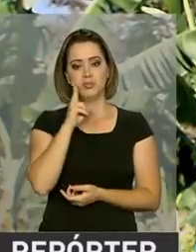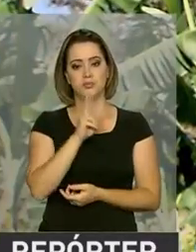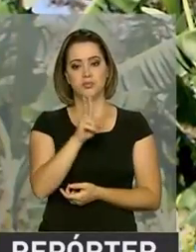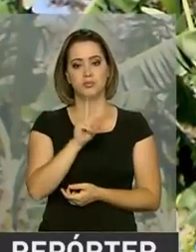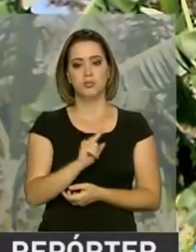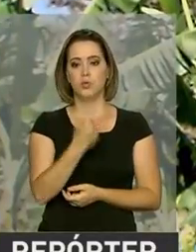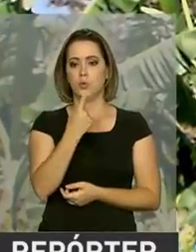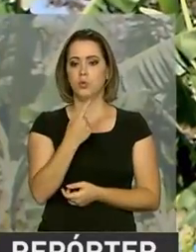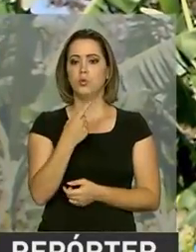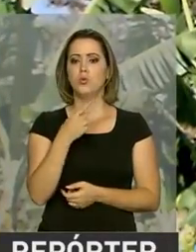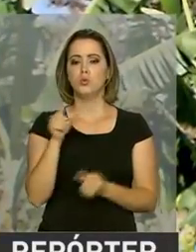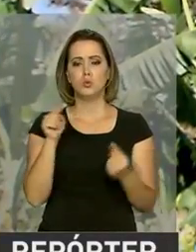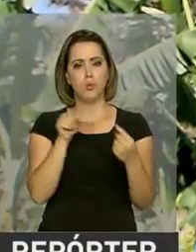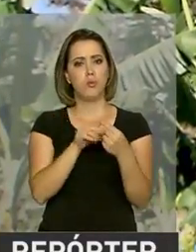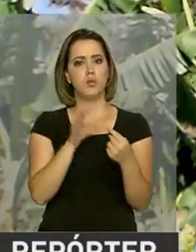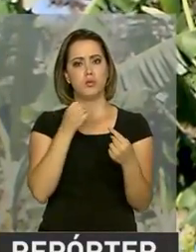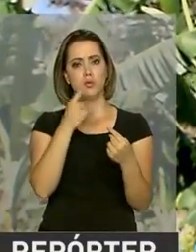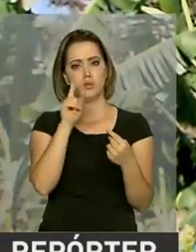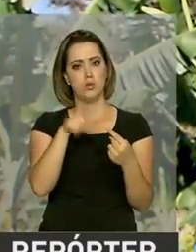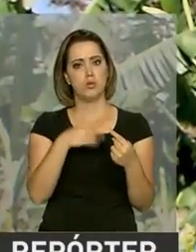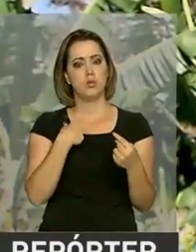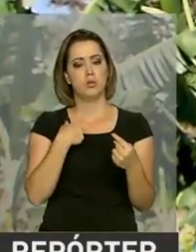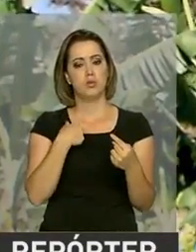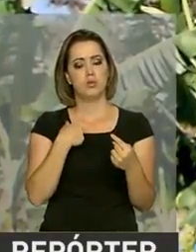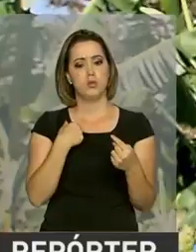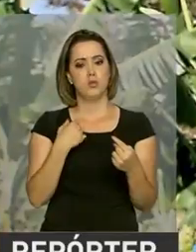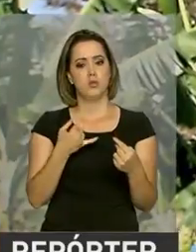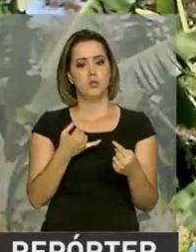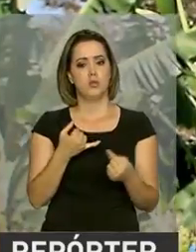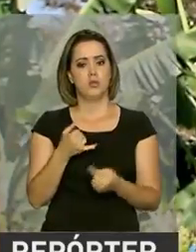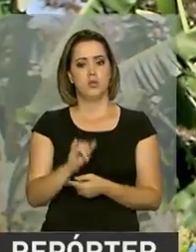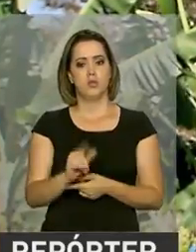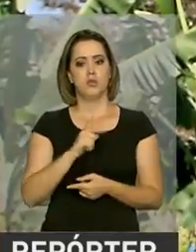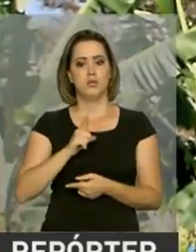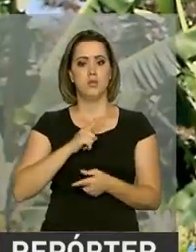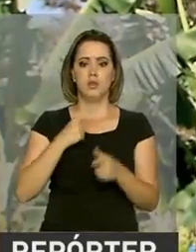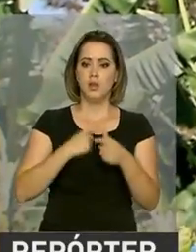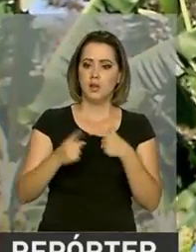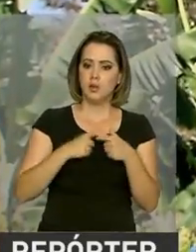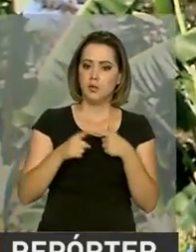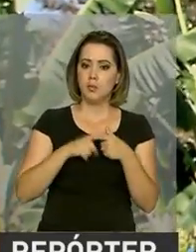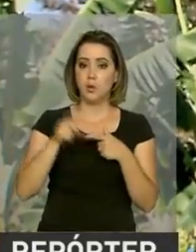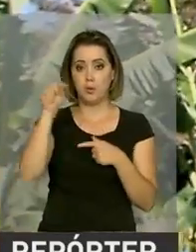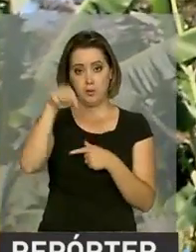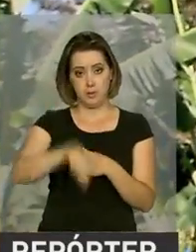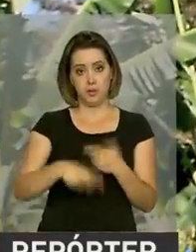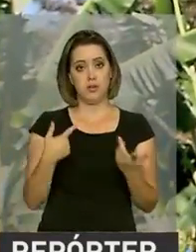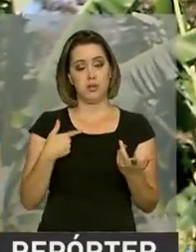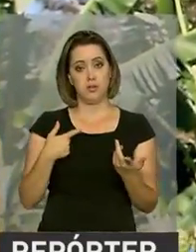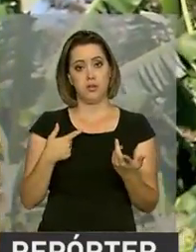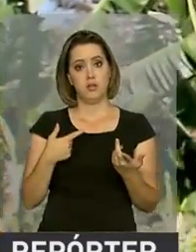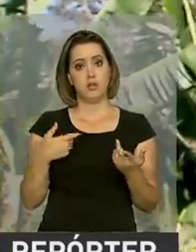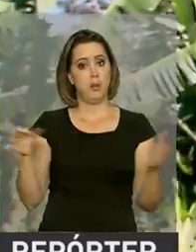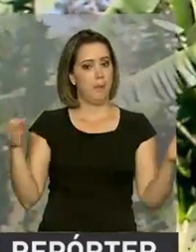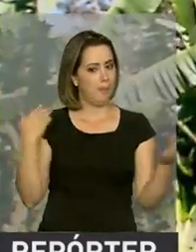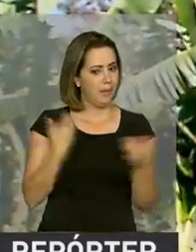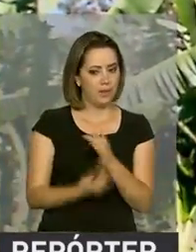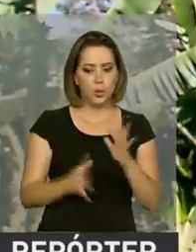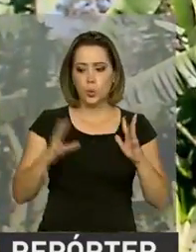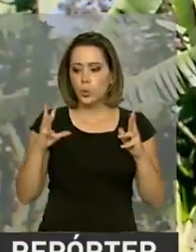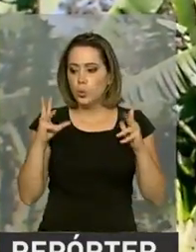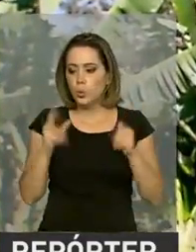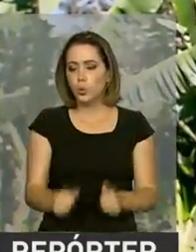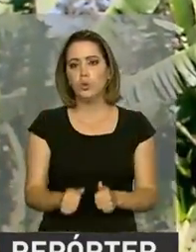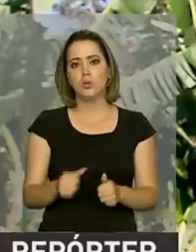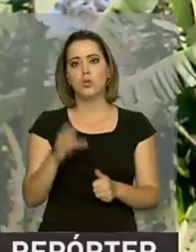benefícios do CSA justamente isso se eu haver haver uma interpa aqui dentro da chácara e eu ter a produção toda perdida